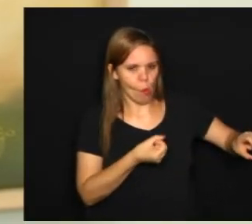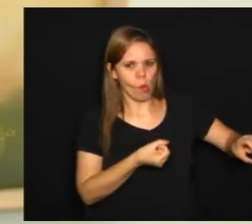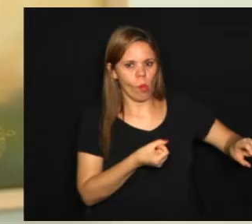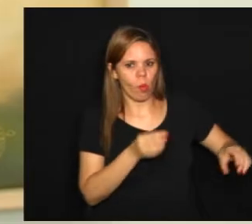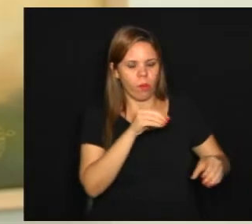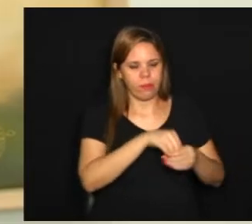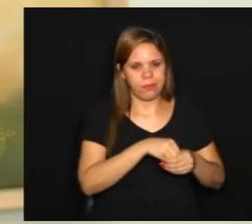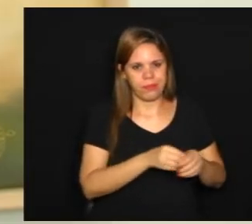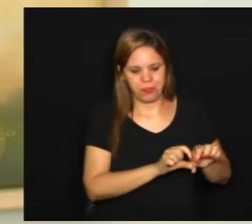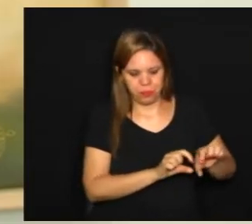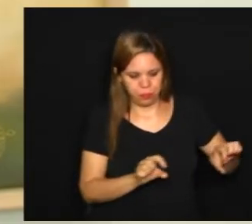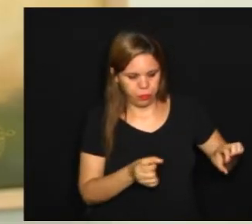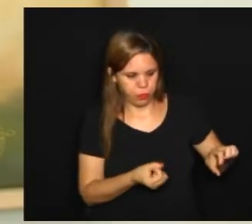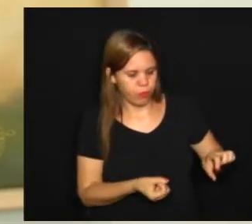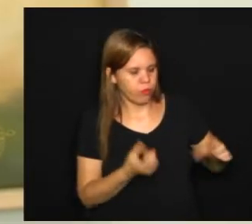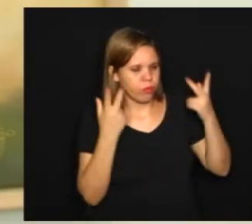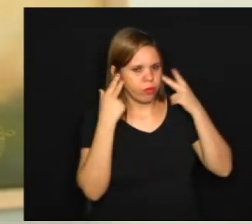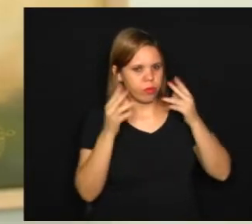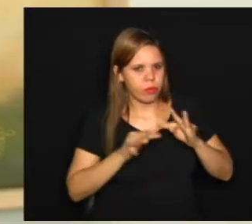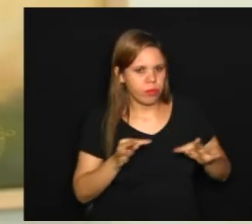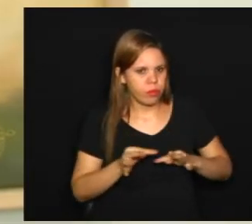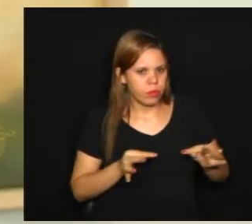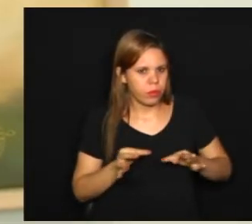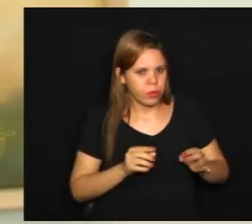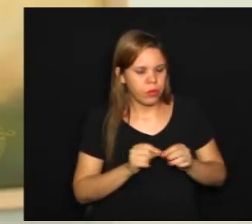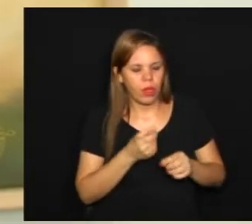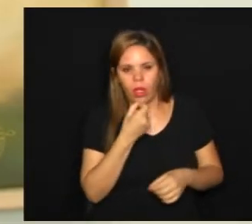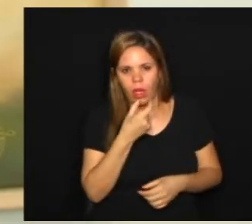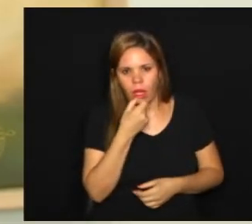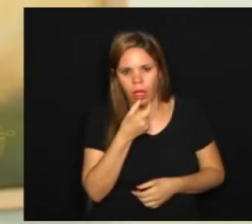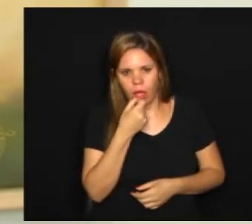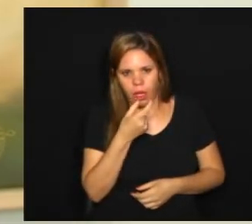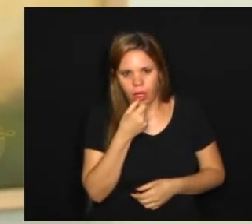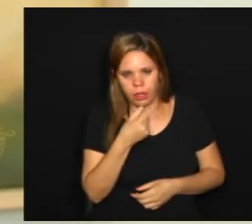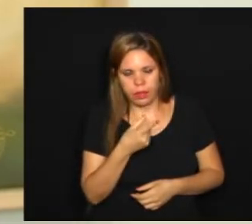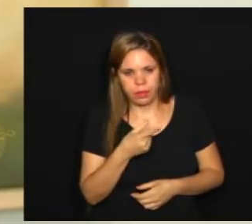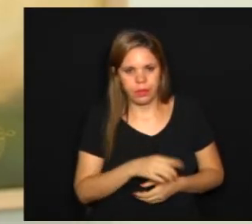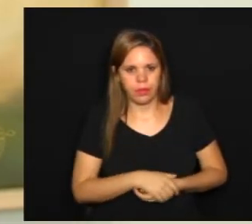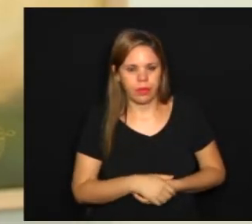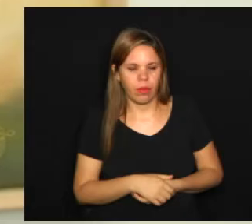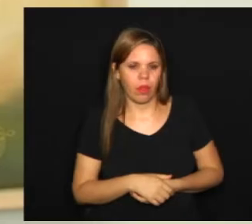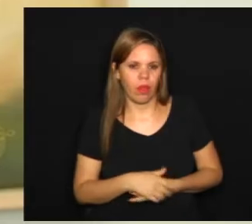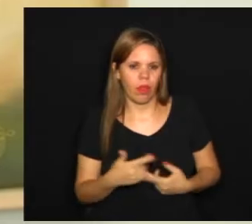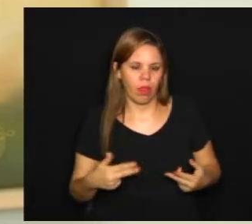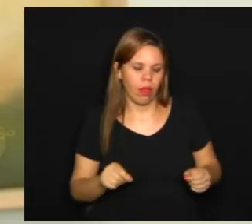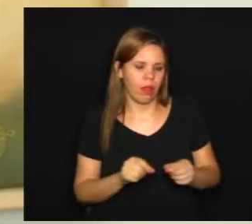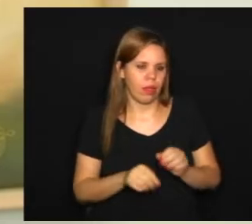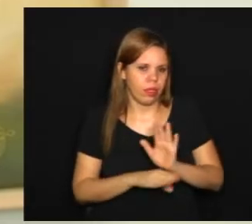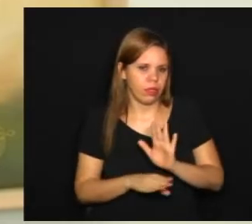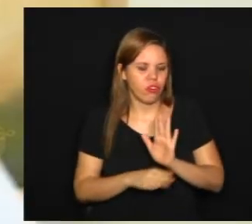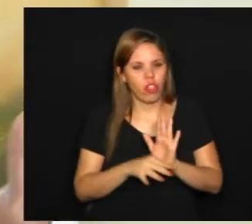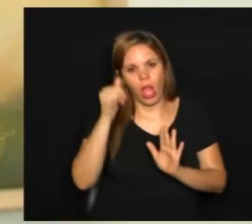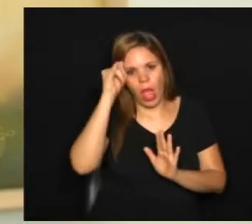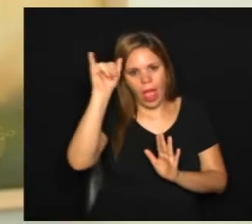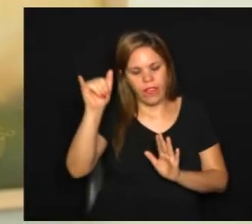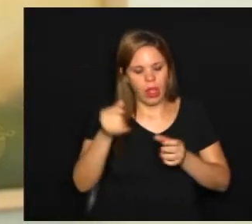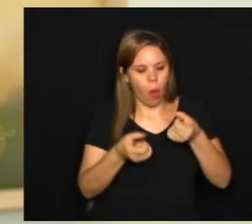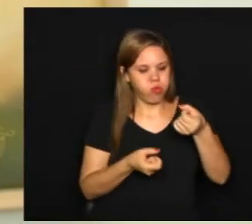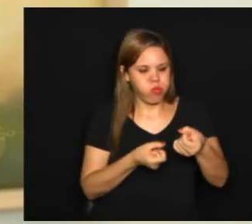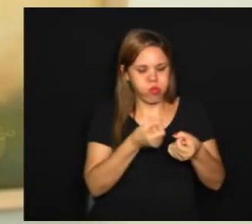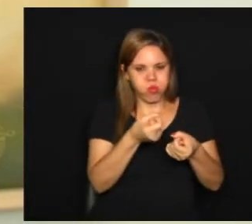coágulo. Os tratamentos para trombose? O tratamento depende de cada tipo de trombose, mas a trombose venosa,